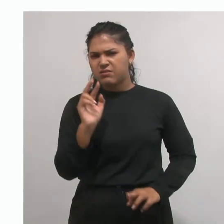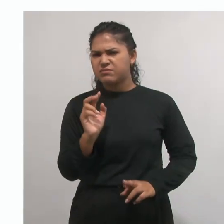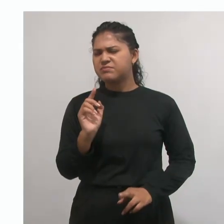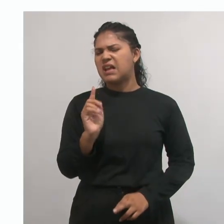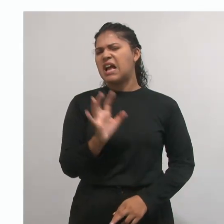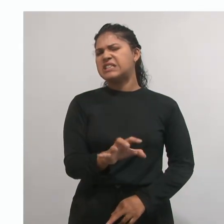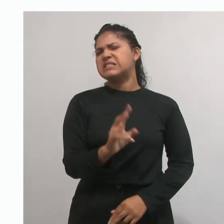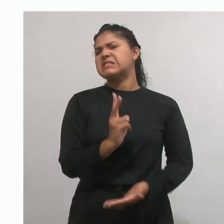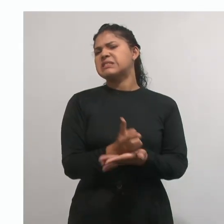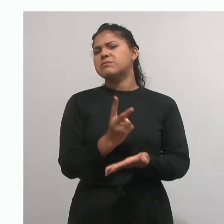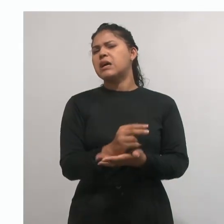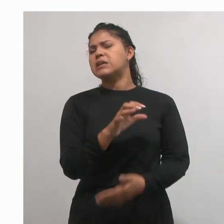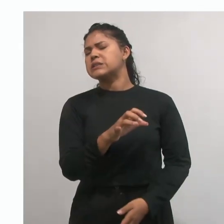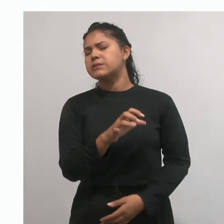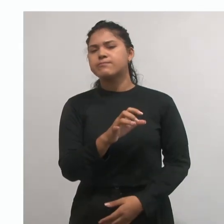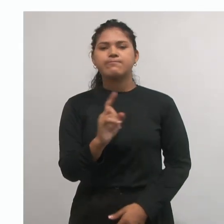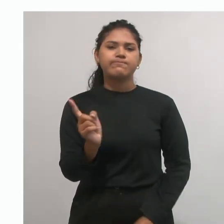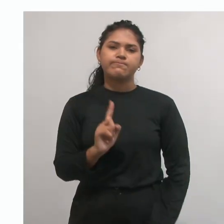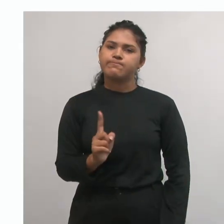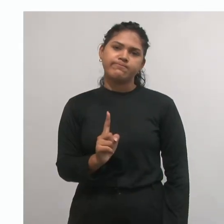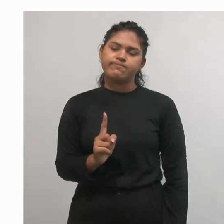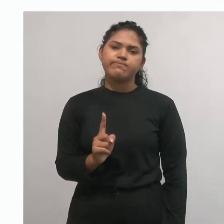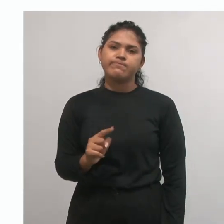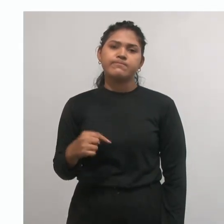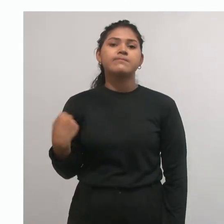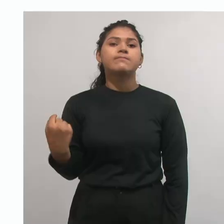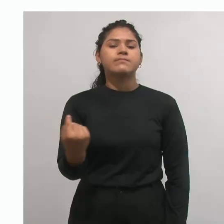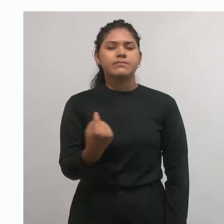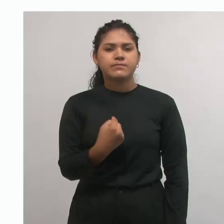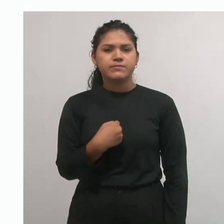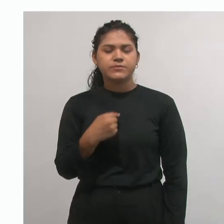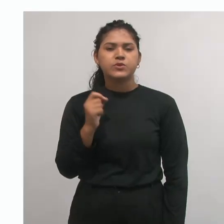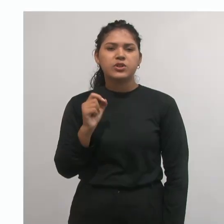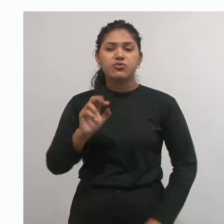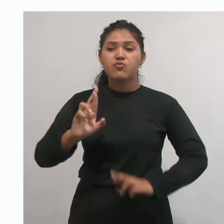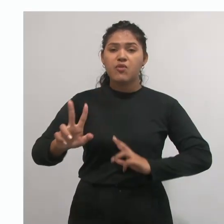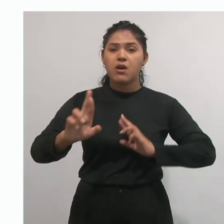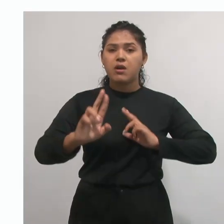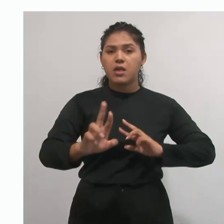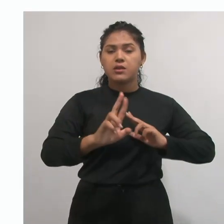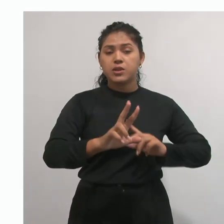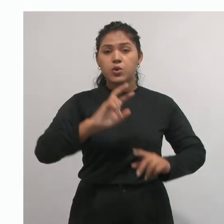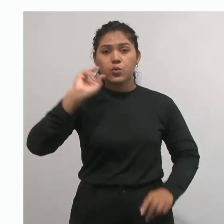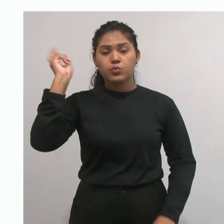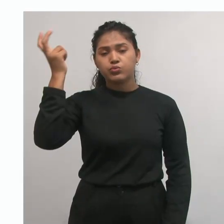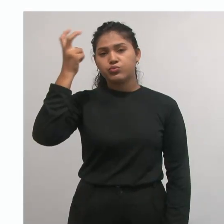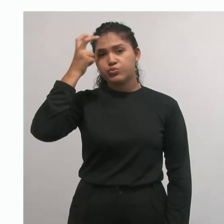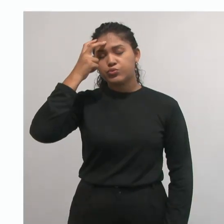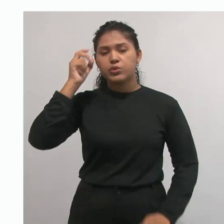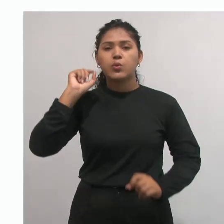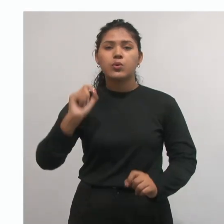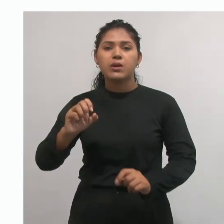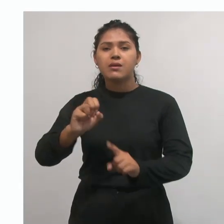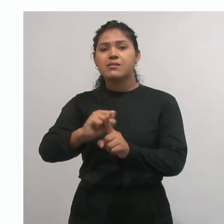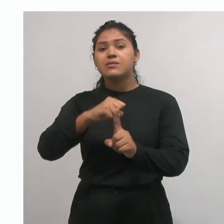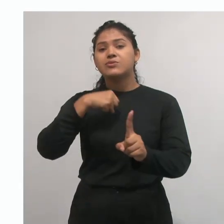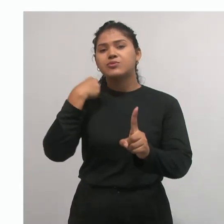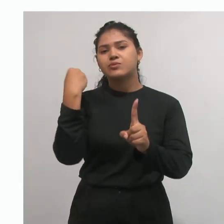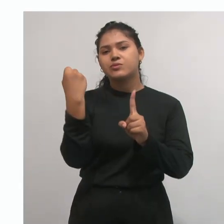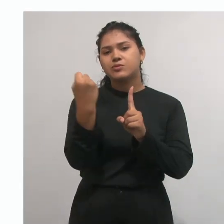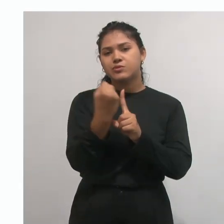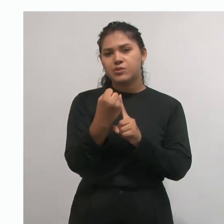isso é natural, isso sempre foi assim. Não, e essas diferenças culturais, elas são